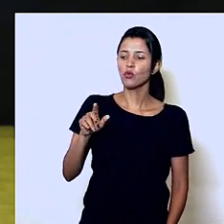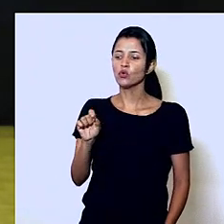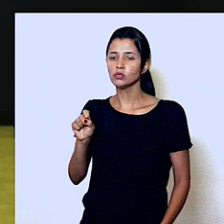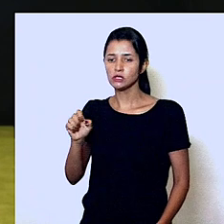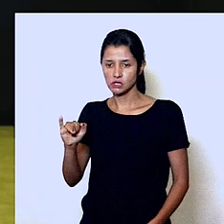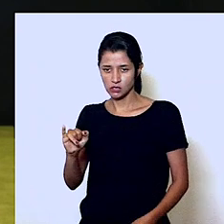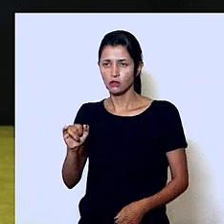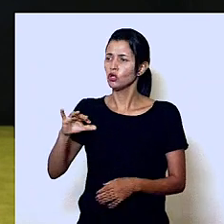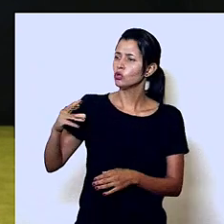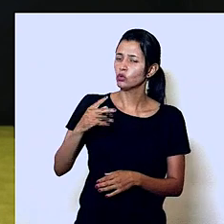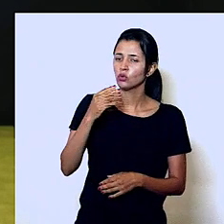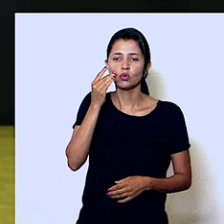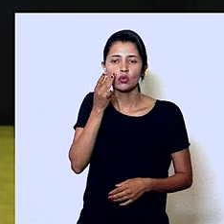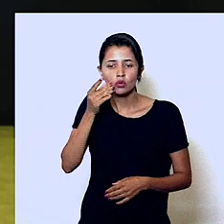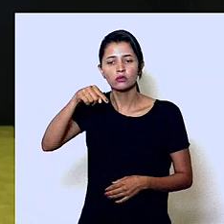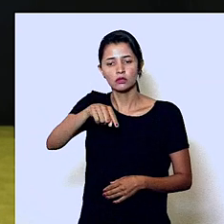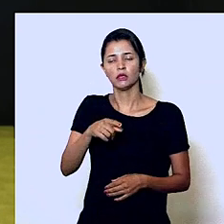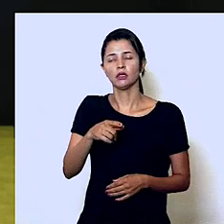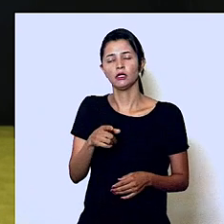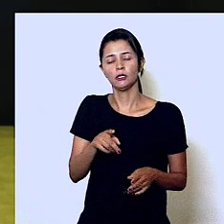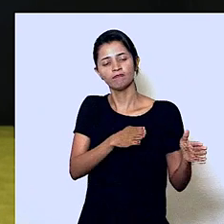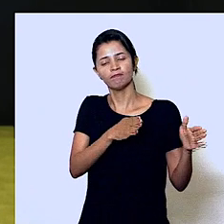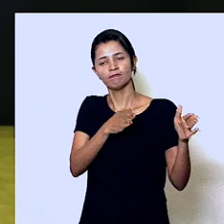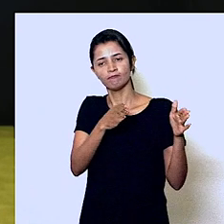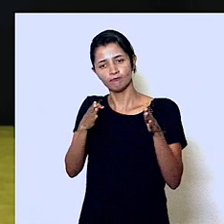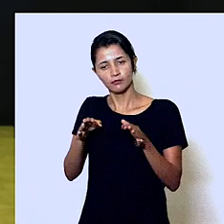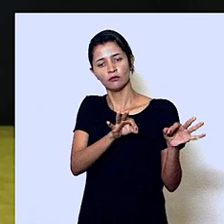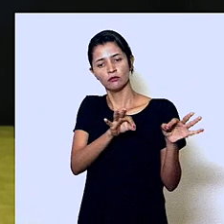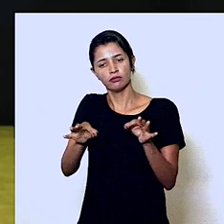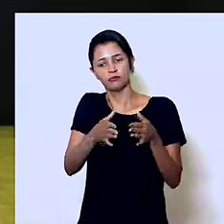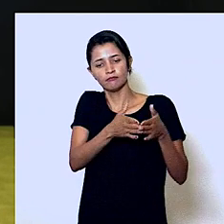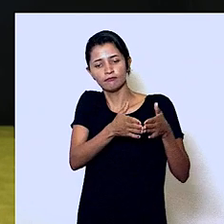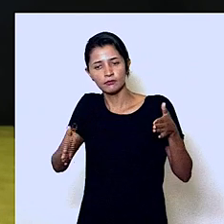honrou muito ao longo dessa sessão, dessa atividade que foi tão